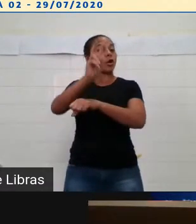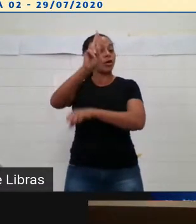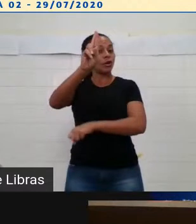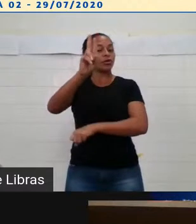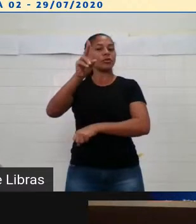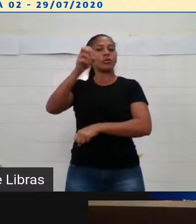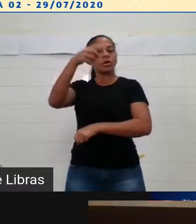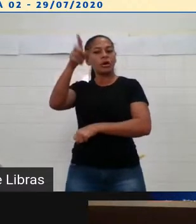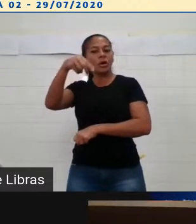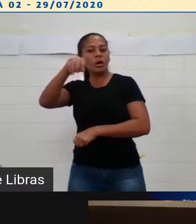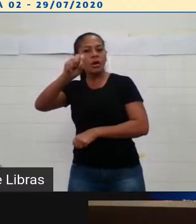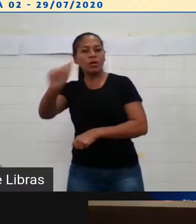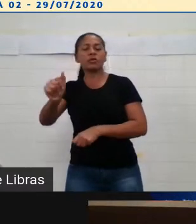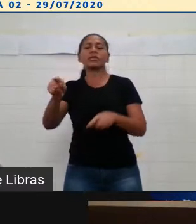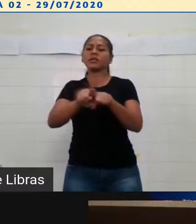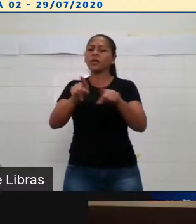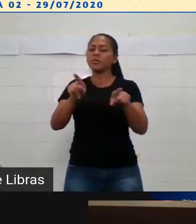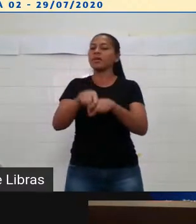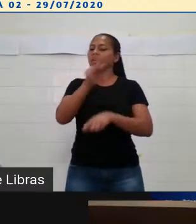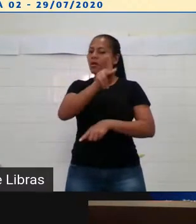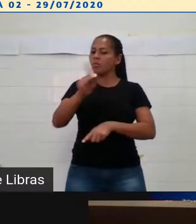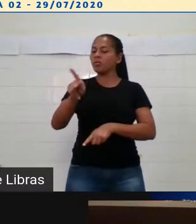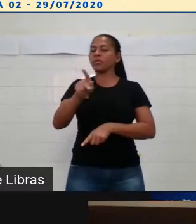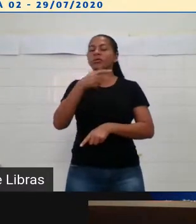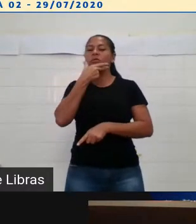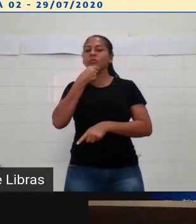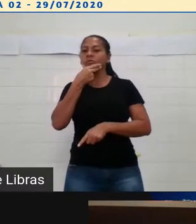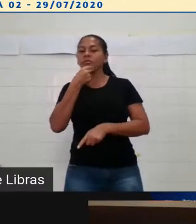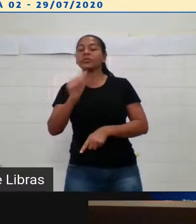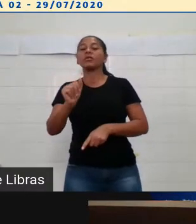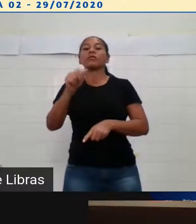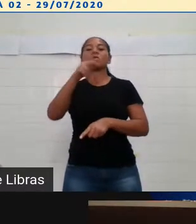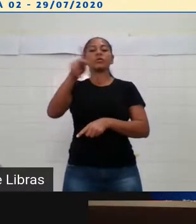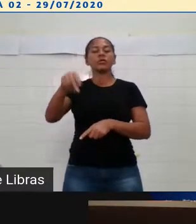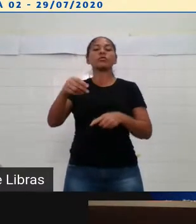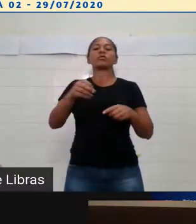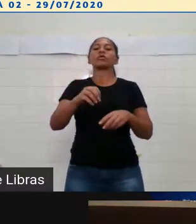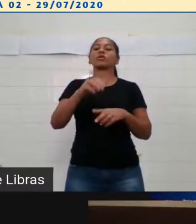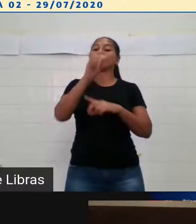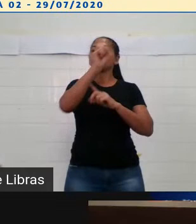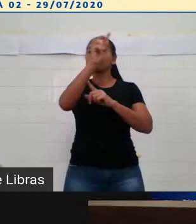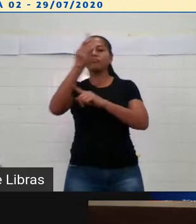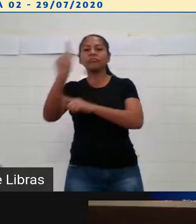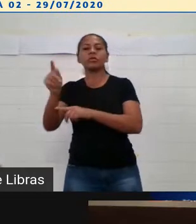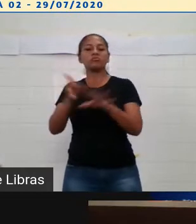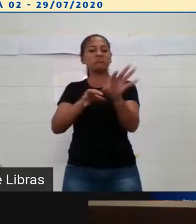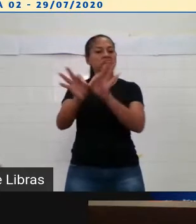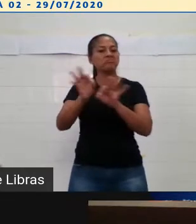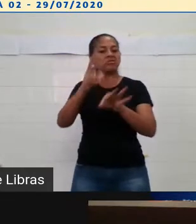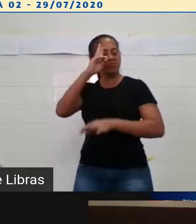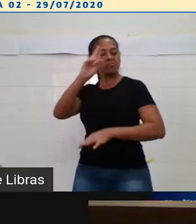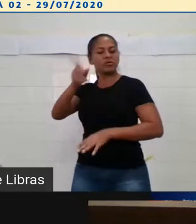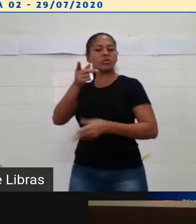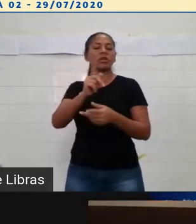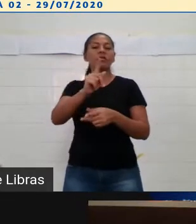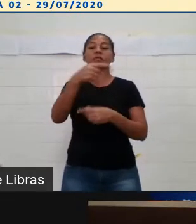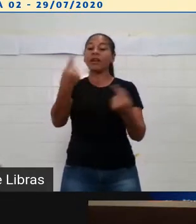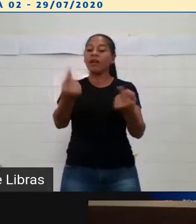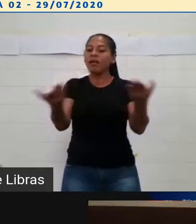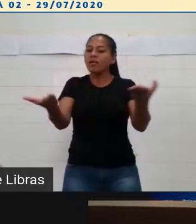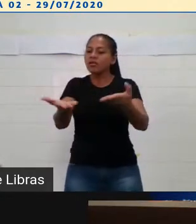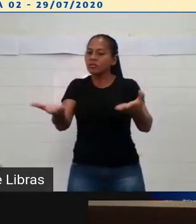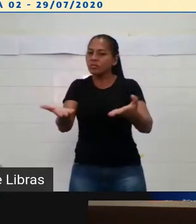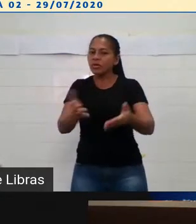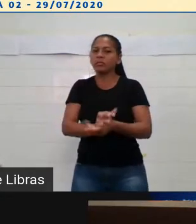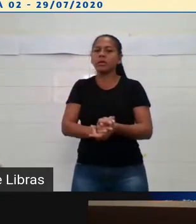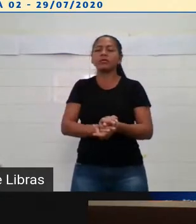ao professor doutor Rodrigo Ferretti, né, que estão coordenando essa sessão. É um enorme prazer poder compartilhar com vocês